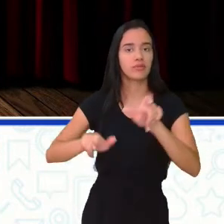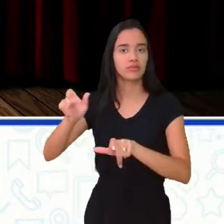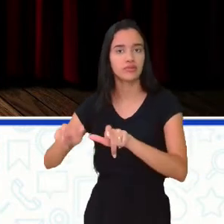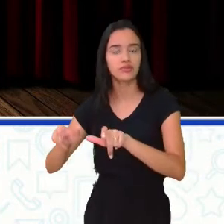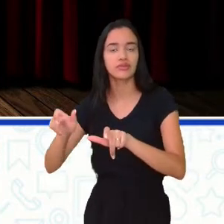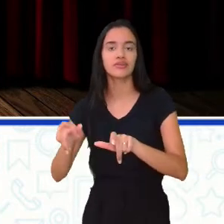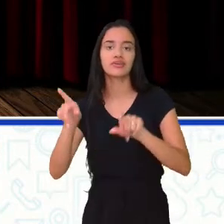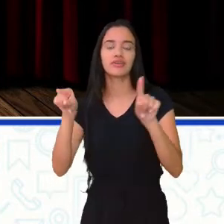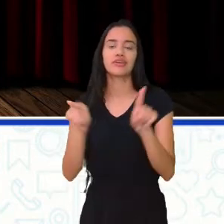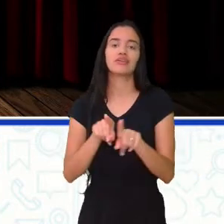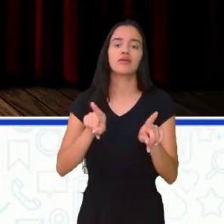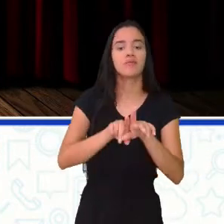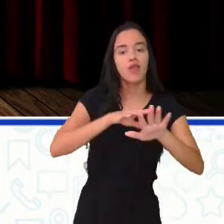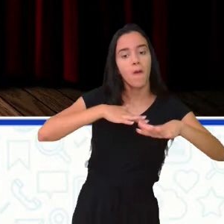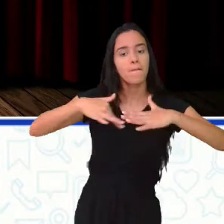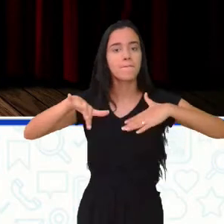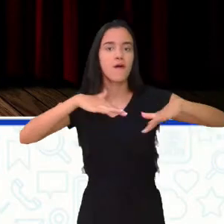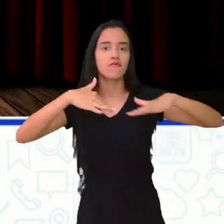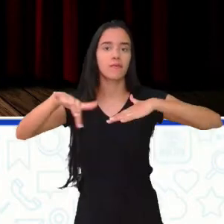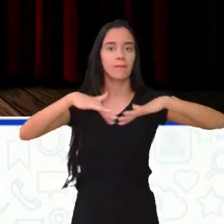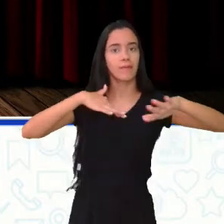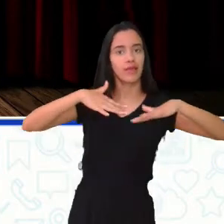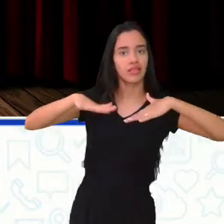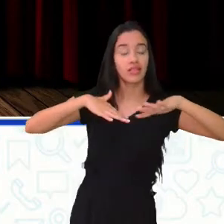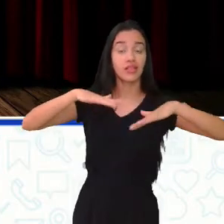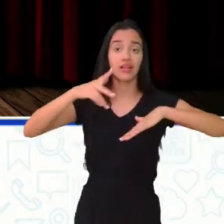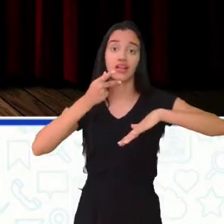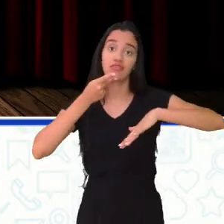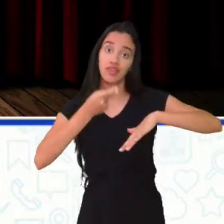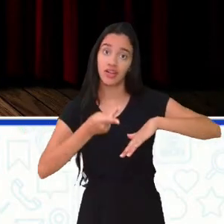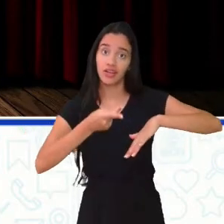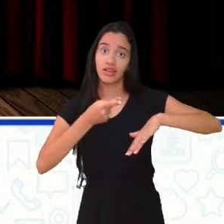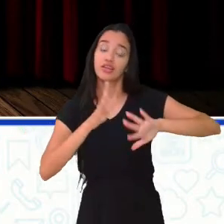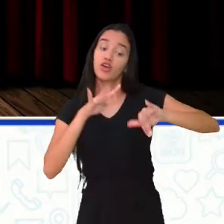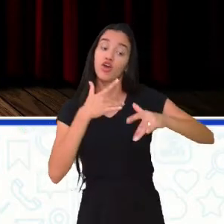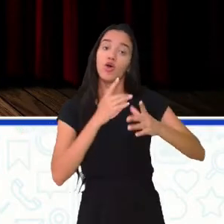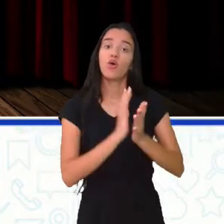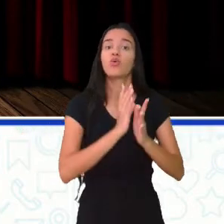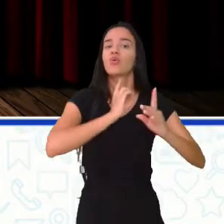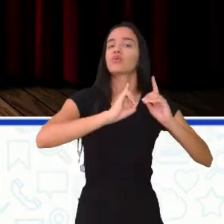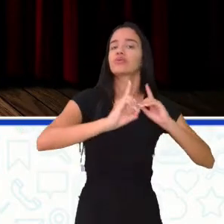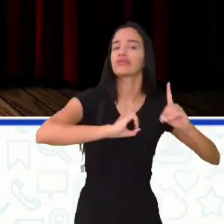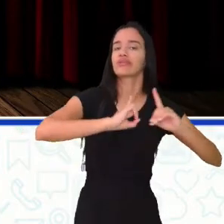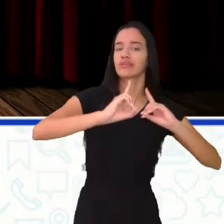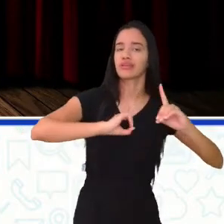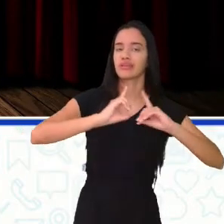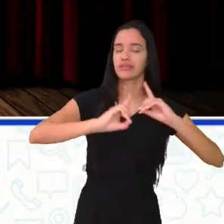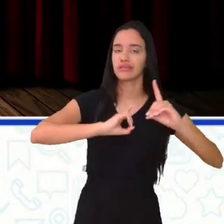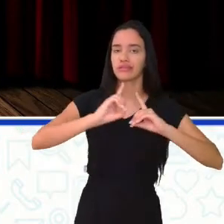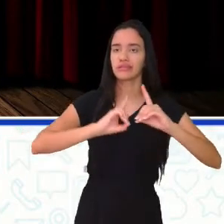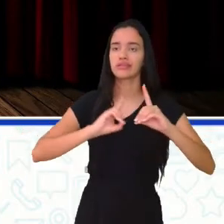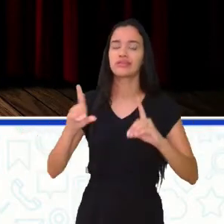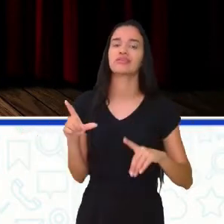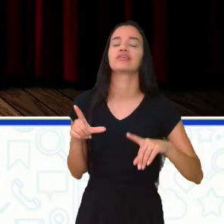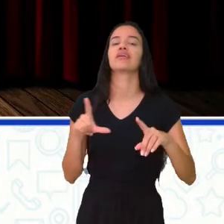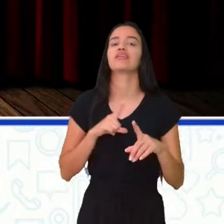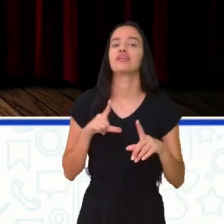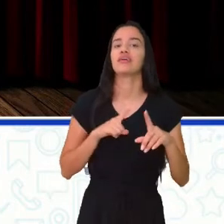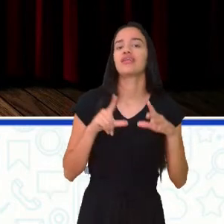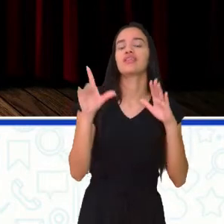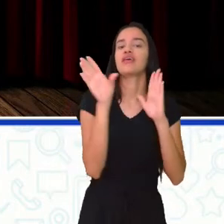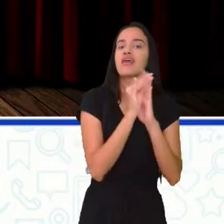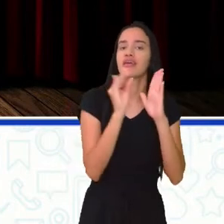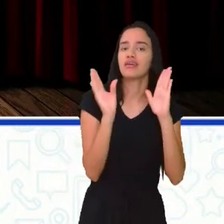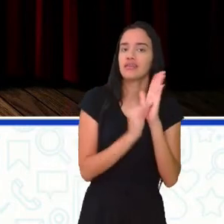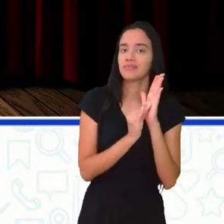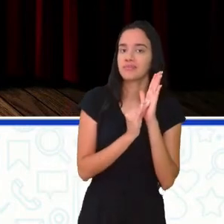personagens, se movimentariam no palco e falariam. O diálogo, portanto, constitui de elemento